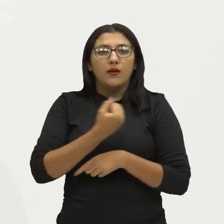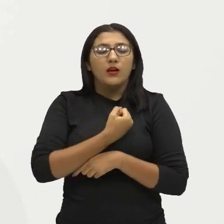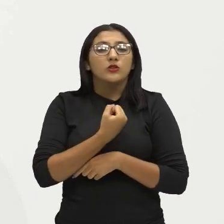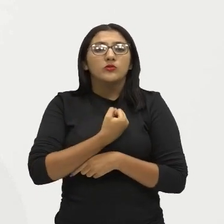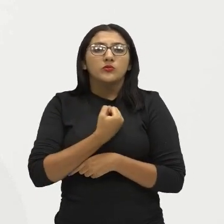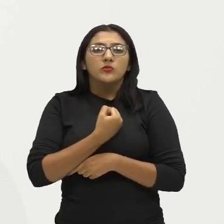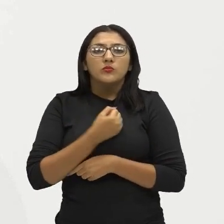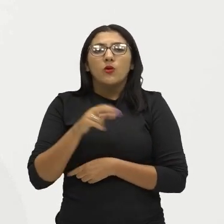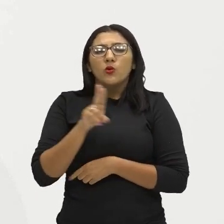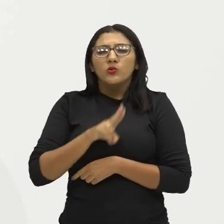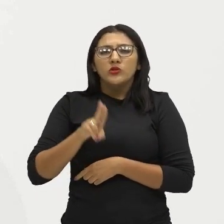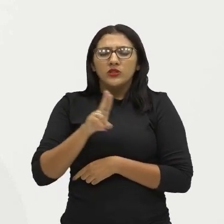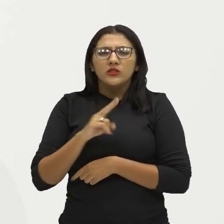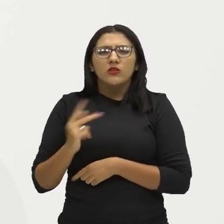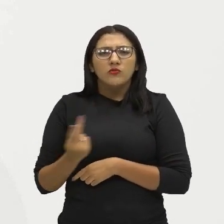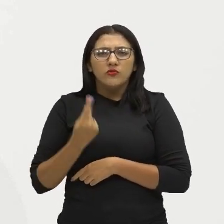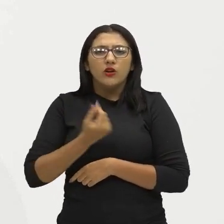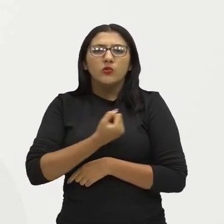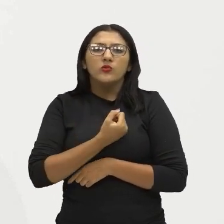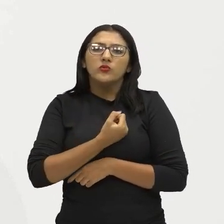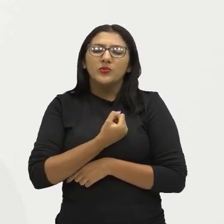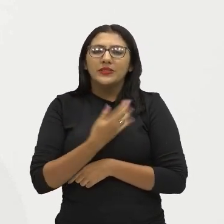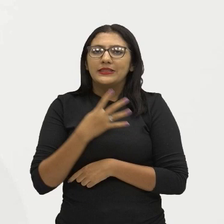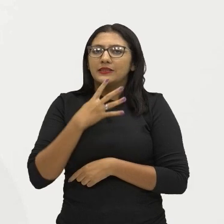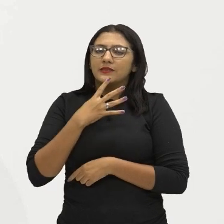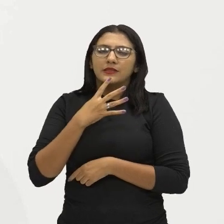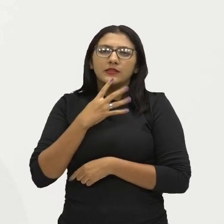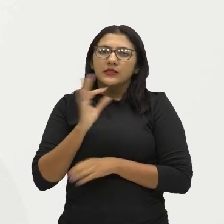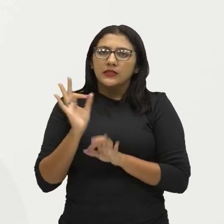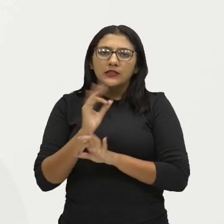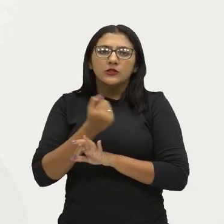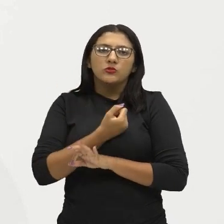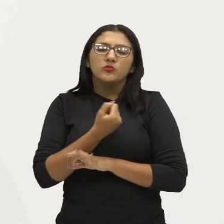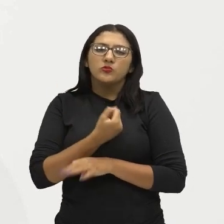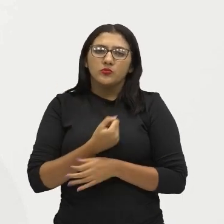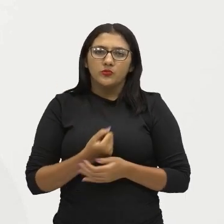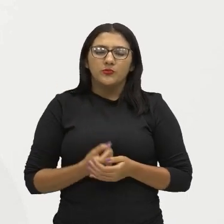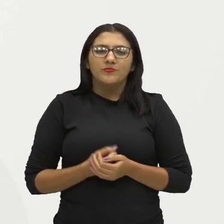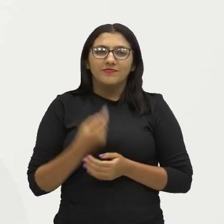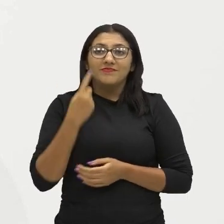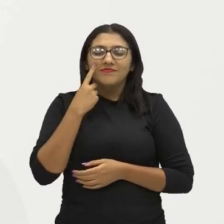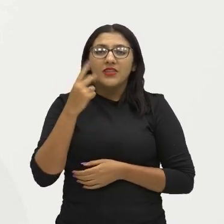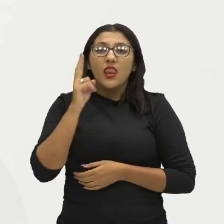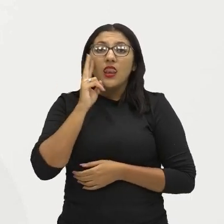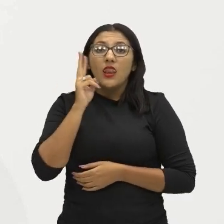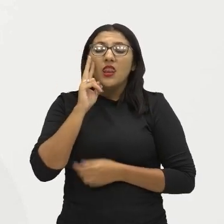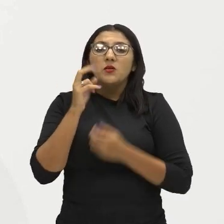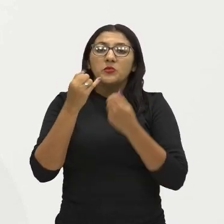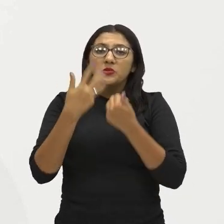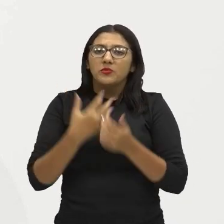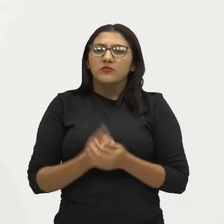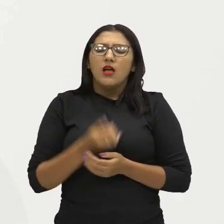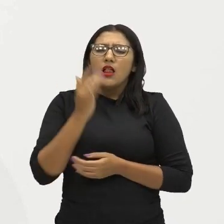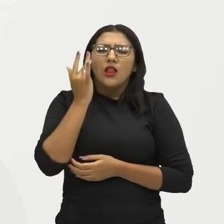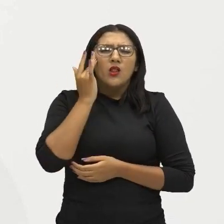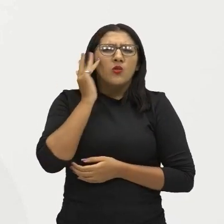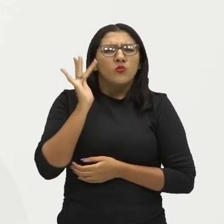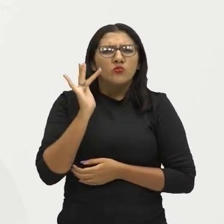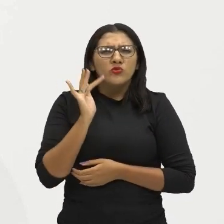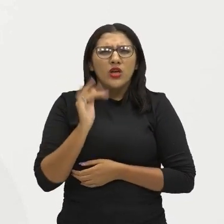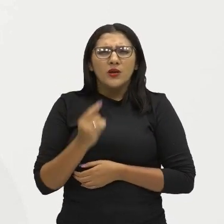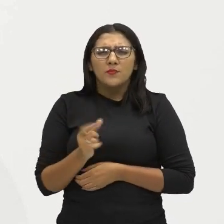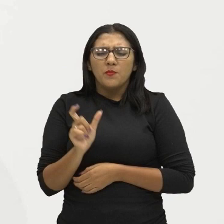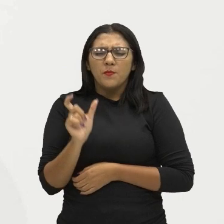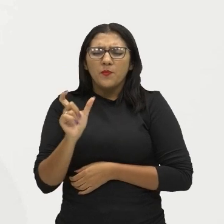um número cujo valor ainda não conhecemos, né? Isso que eu acabei de falar, olha, eu não conheço. Tá,